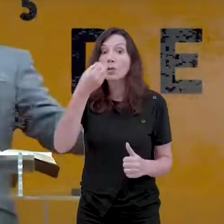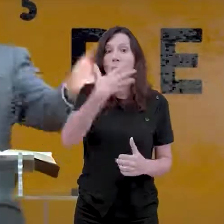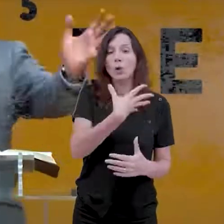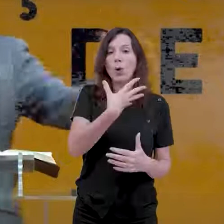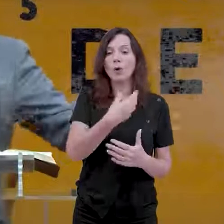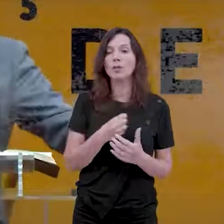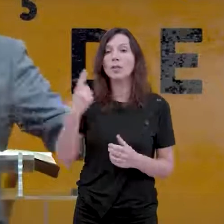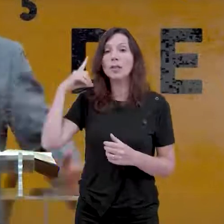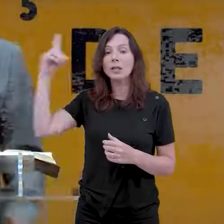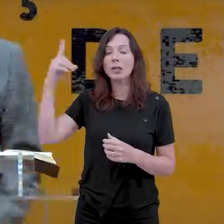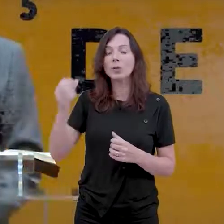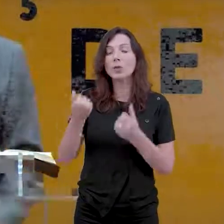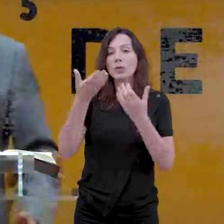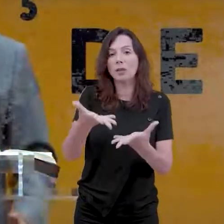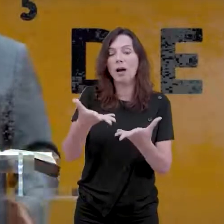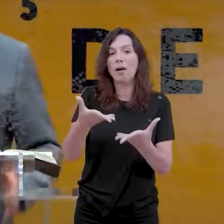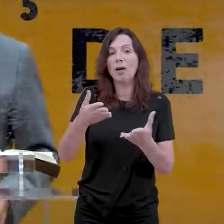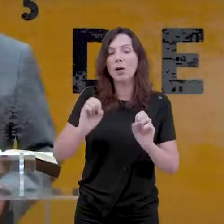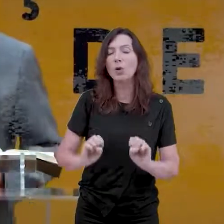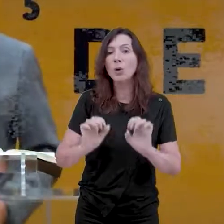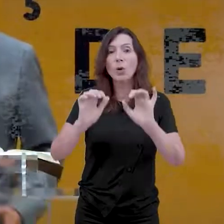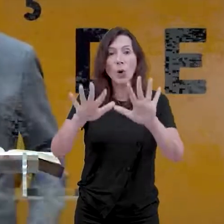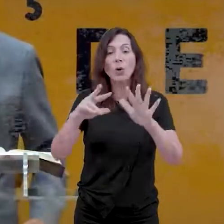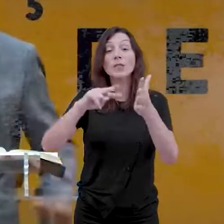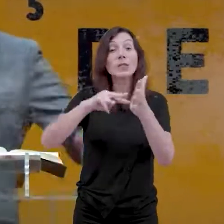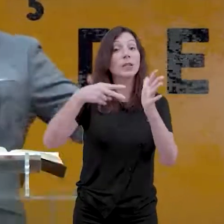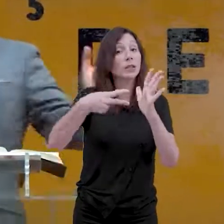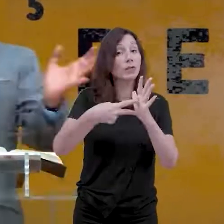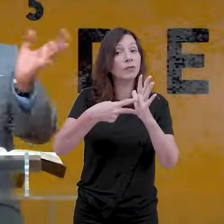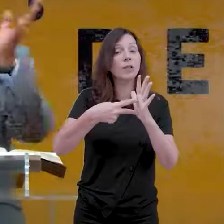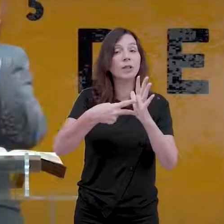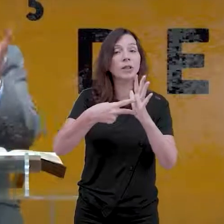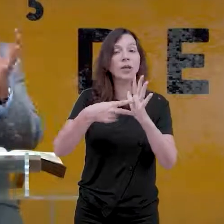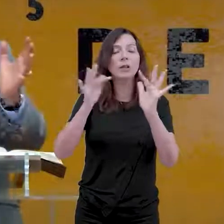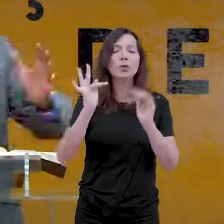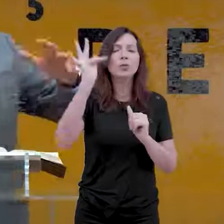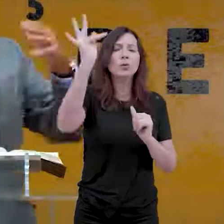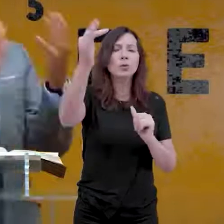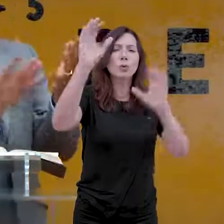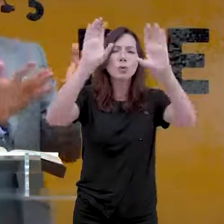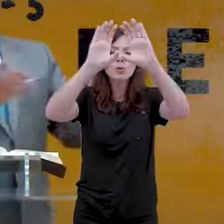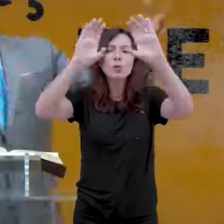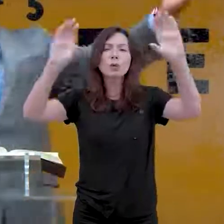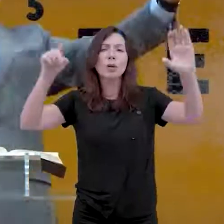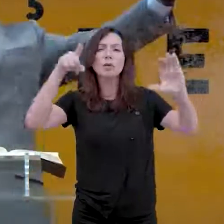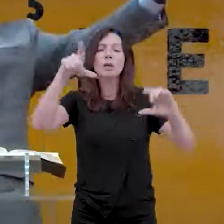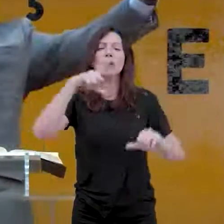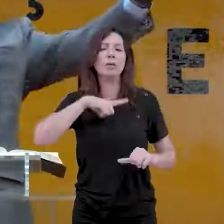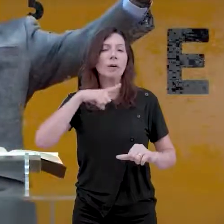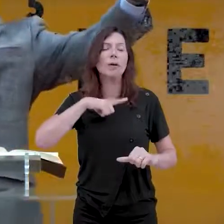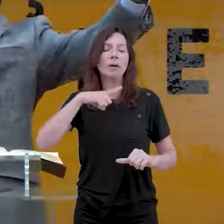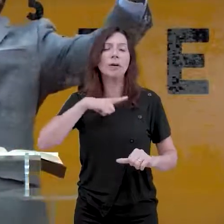diz que Deus vai te tirar desse mundo vil e desse corpo frágil e vai te dar um corpo novo, um corpo glorificado e te